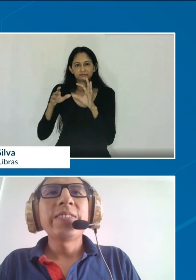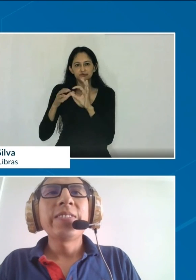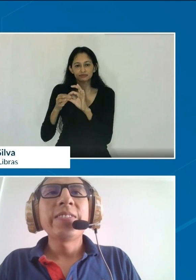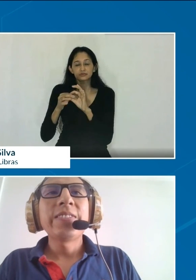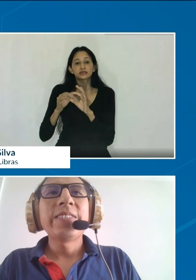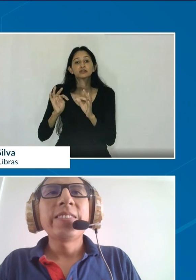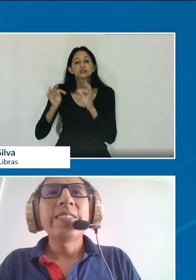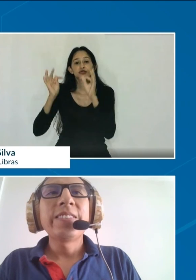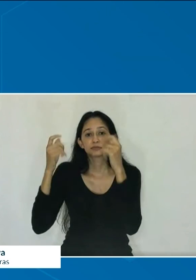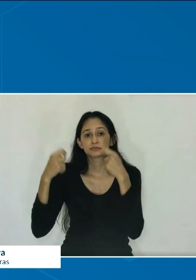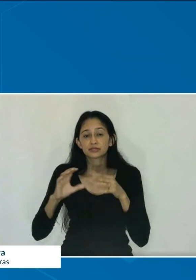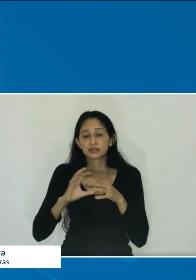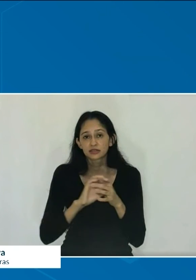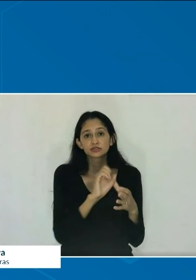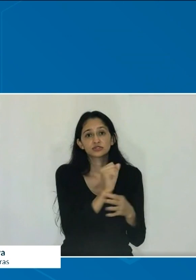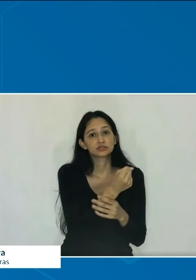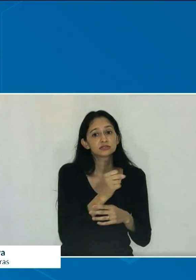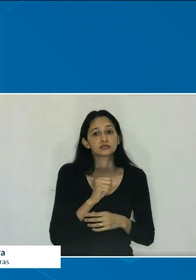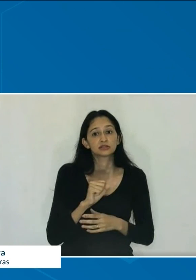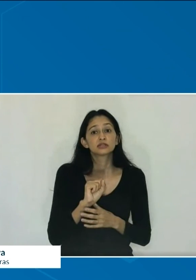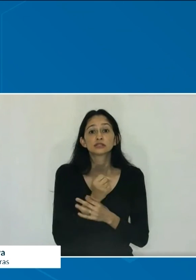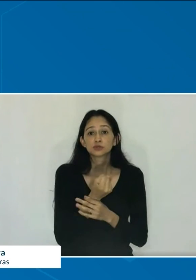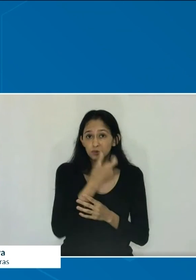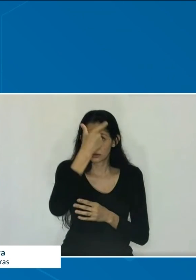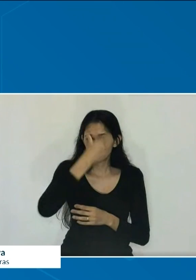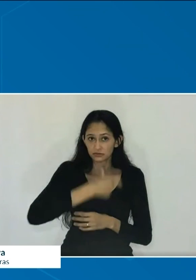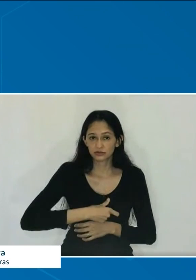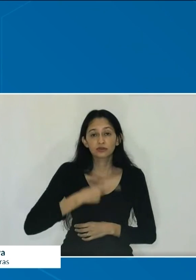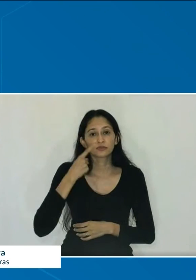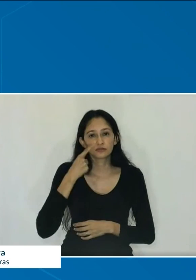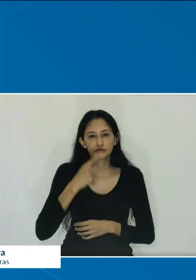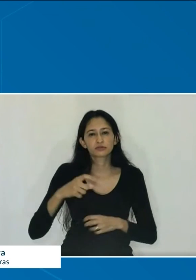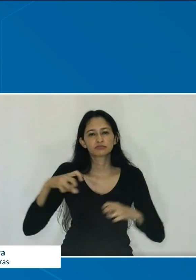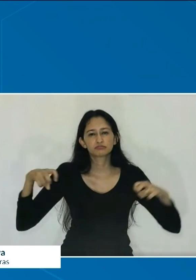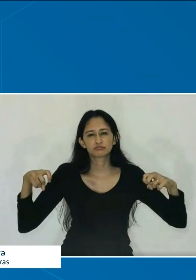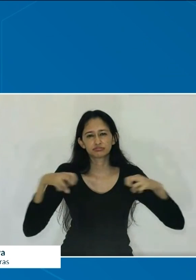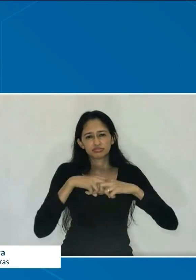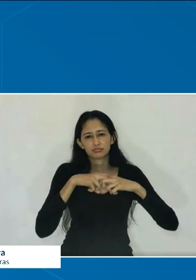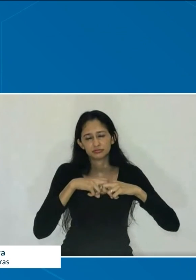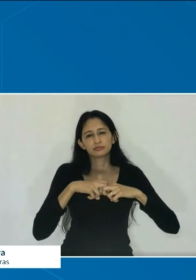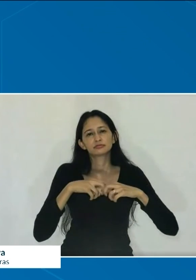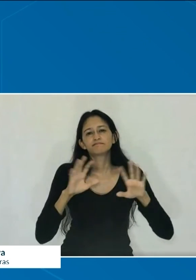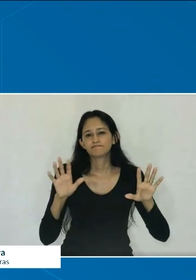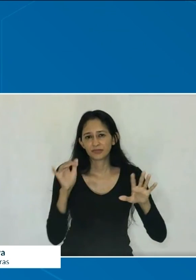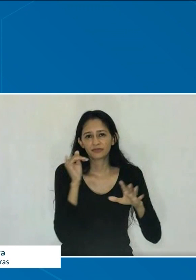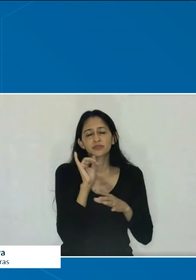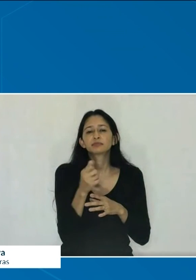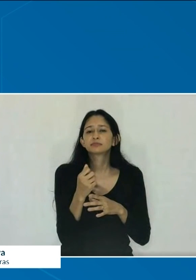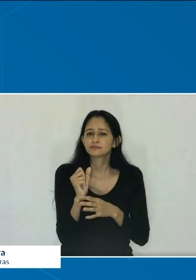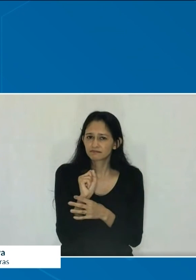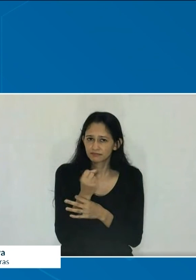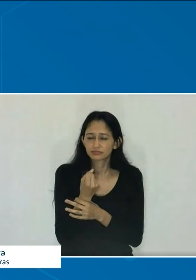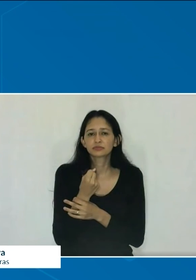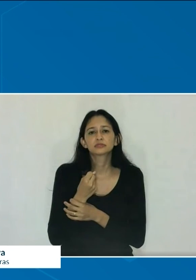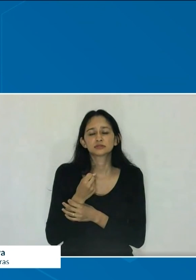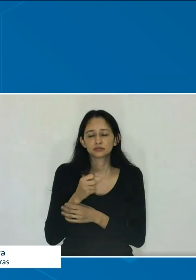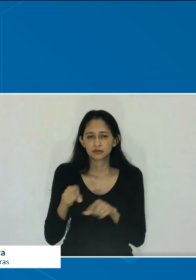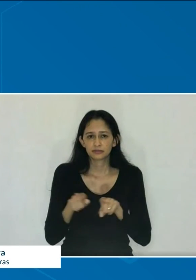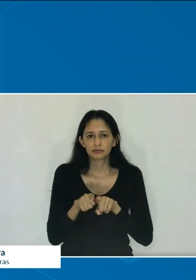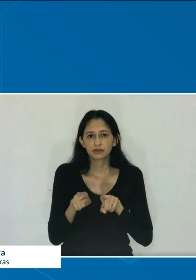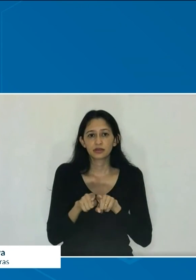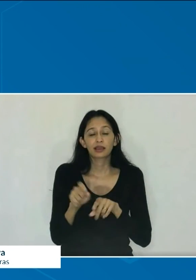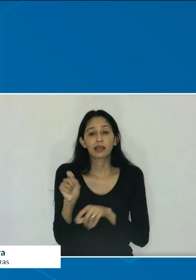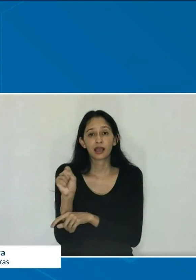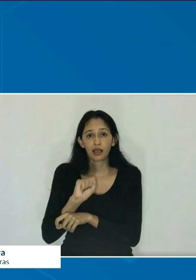também para garantir a segurança. Né? A gente acabou de falar de um acidente sério, então ela vai ter que ser voltada para garantir. Os veículos autônomos vêm com